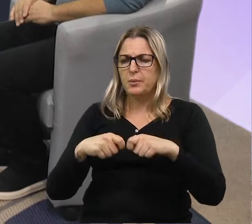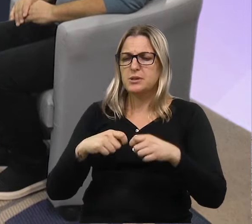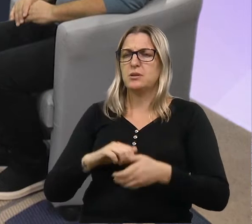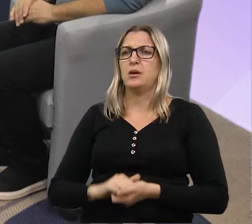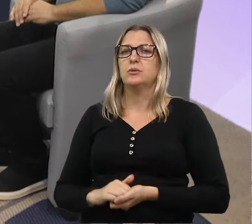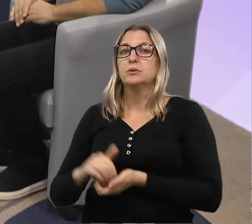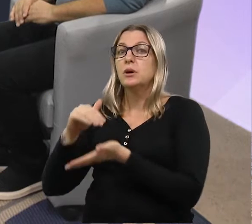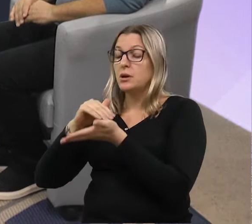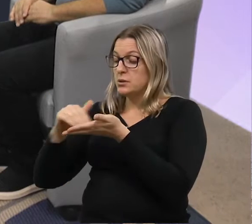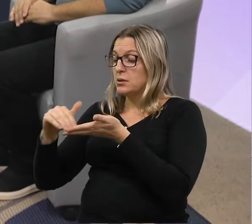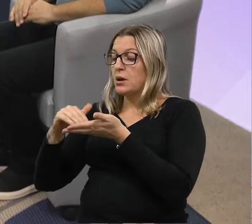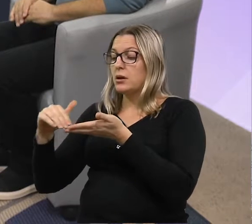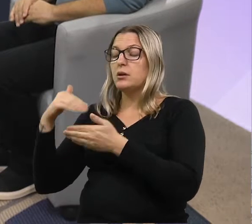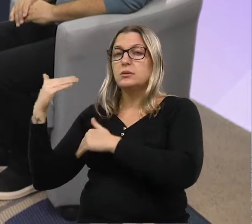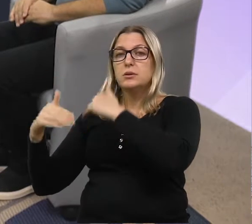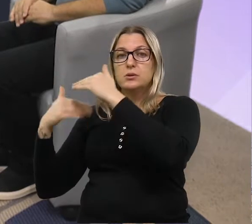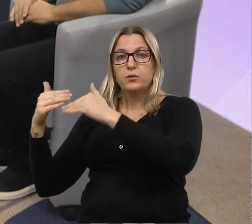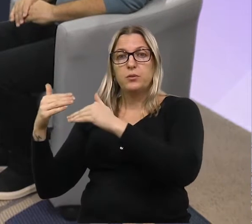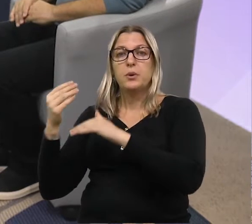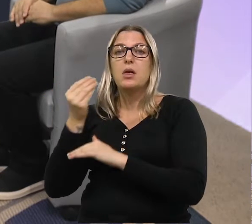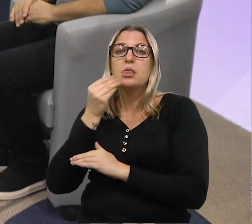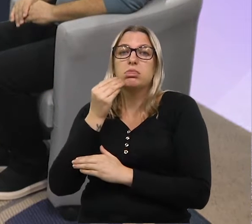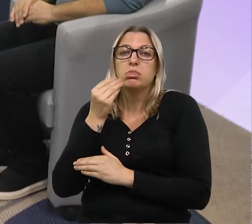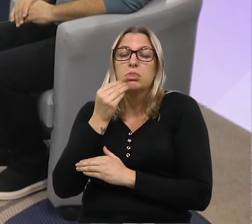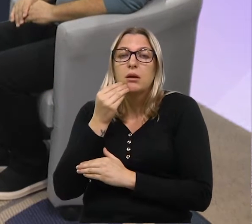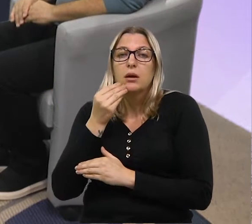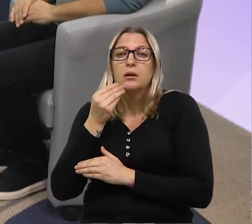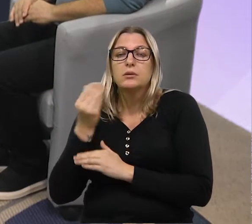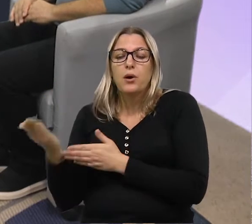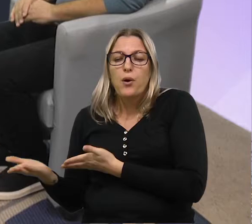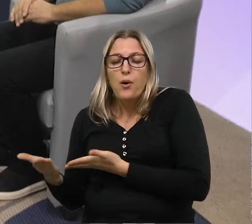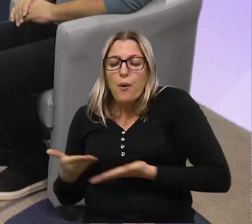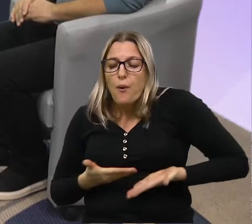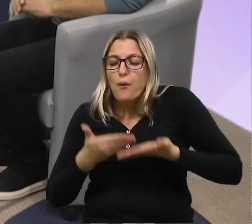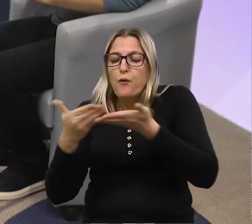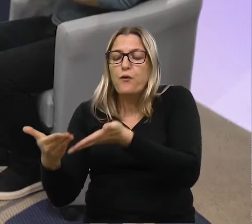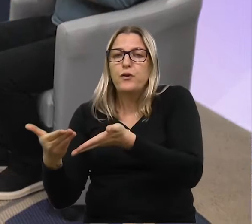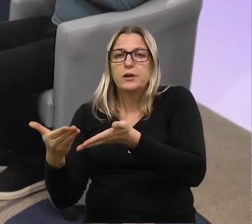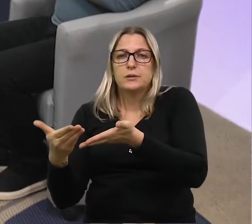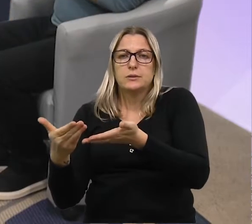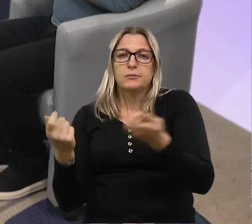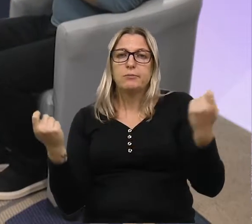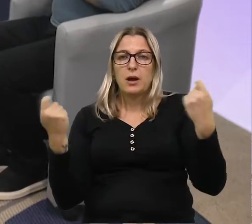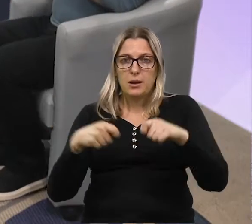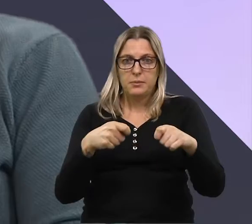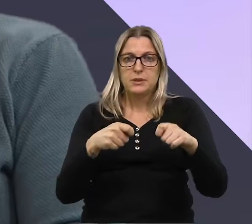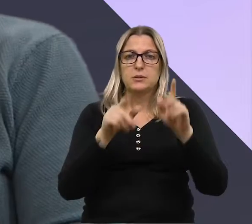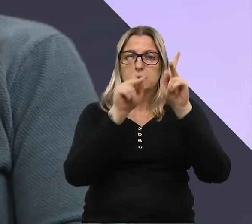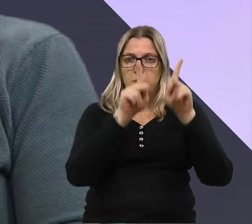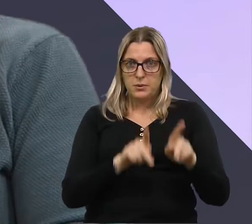desenvolvimento tentar gerar e proporcionar qualificação para as pessoas